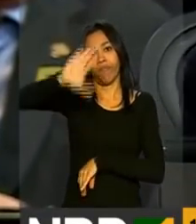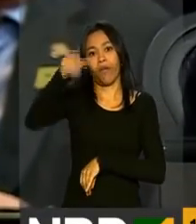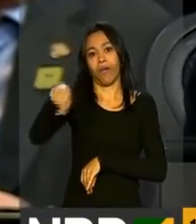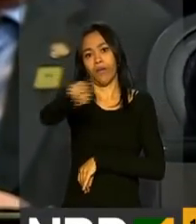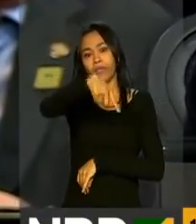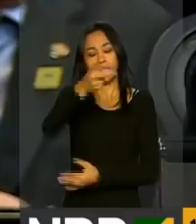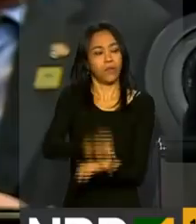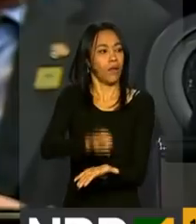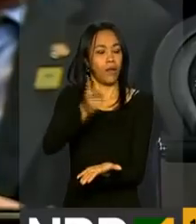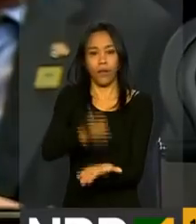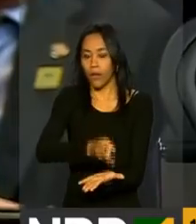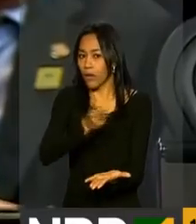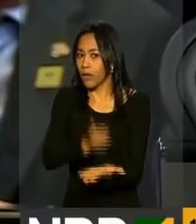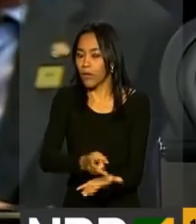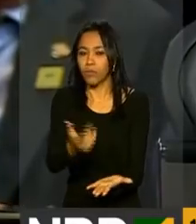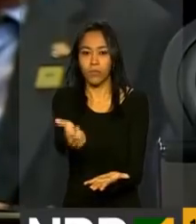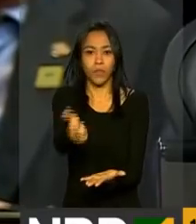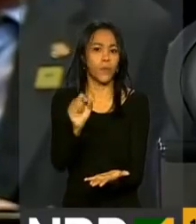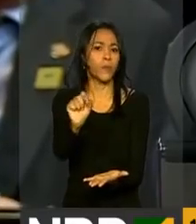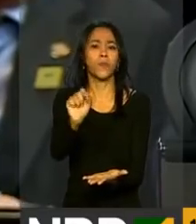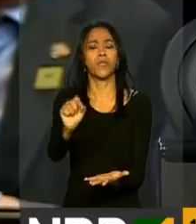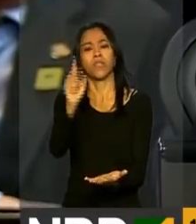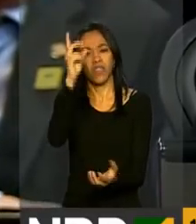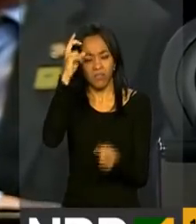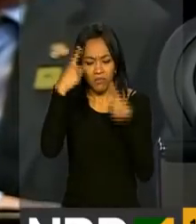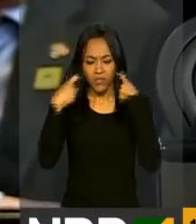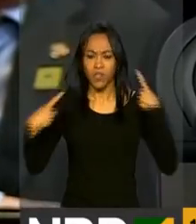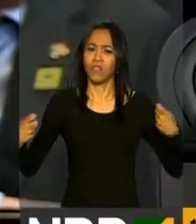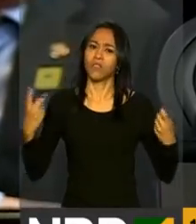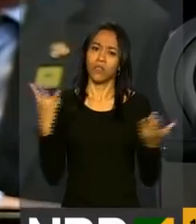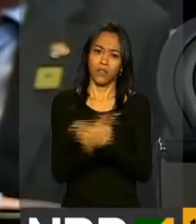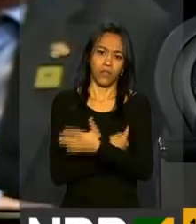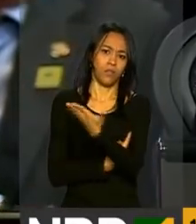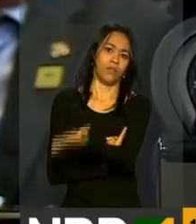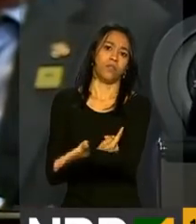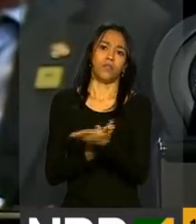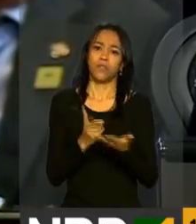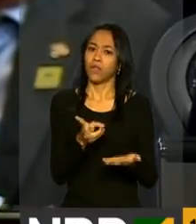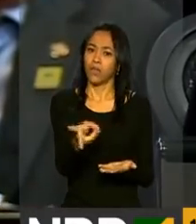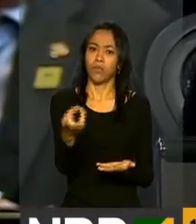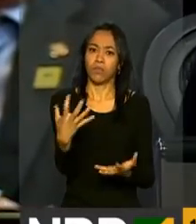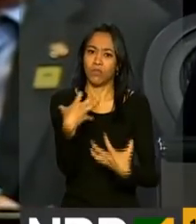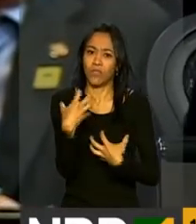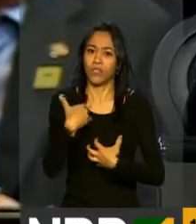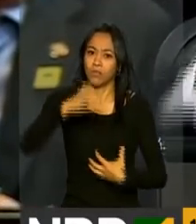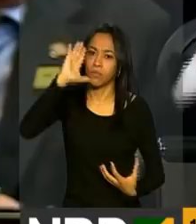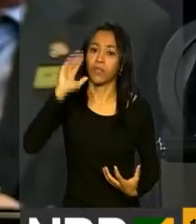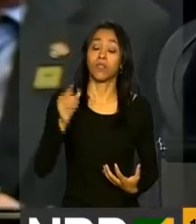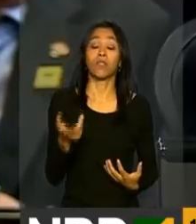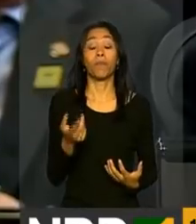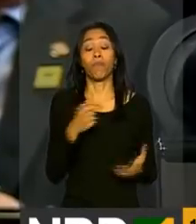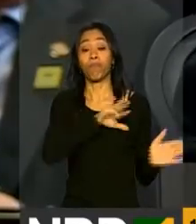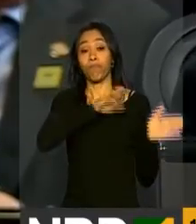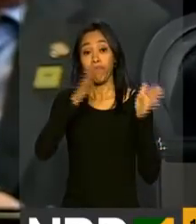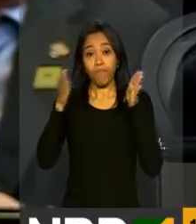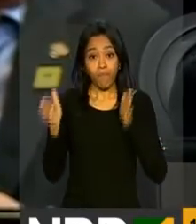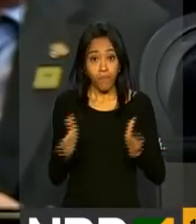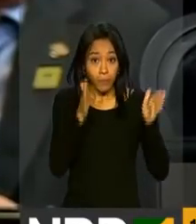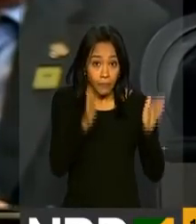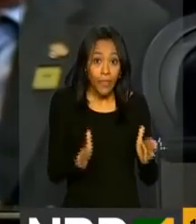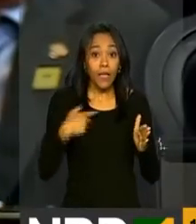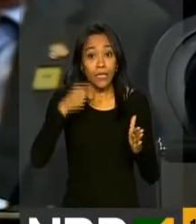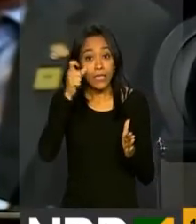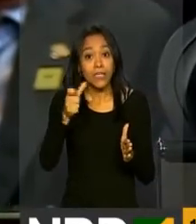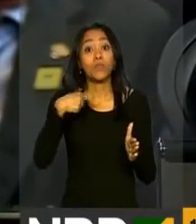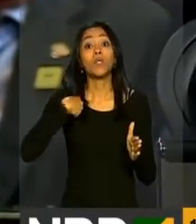permanentes desse desajustamento é criminoso na verdade é interessante quando estava na faculdade direito me lembro de